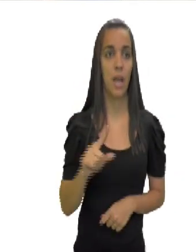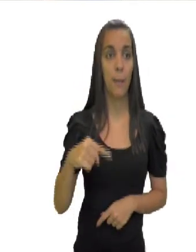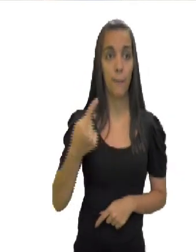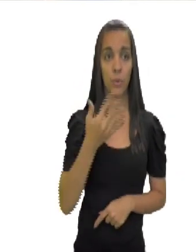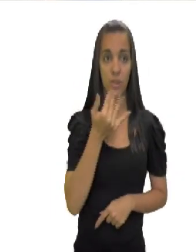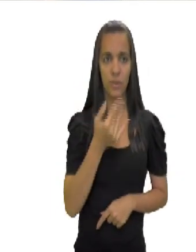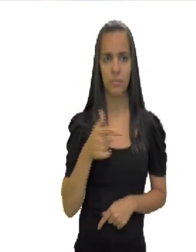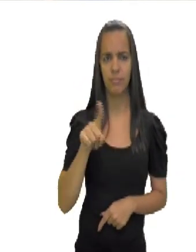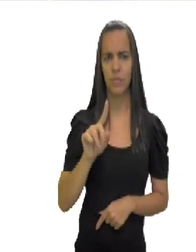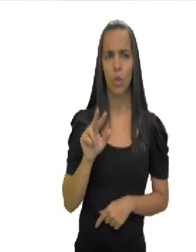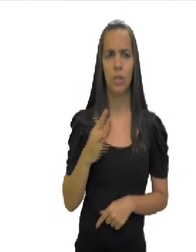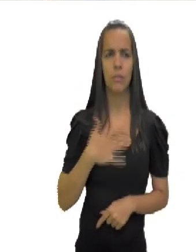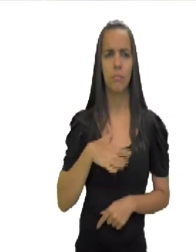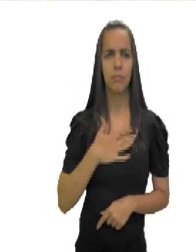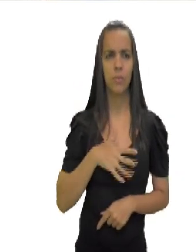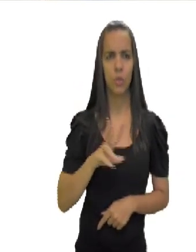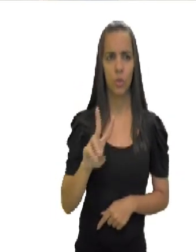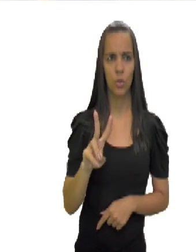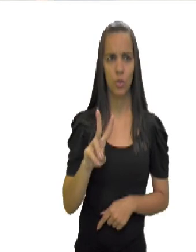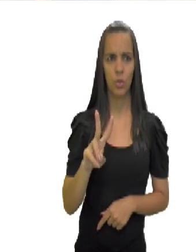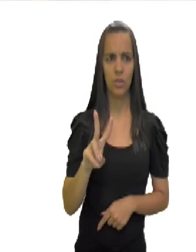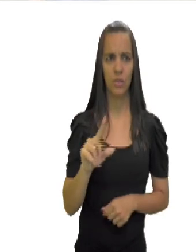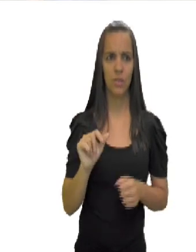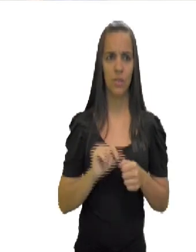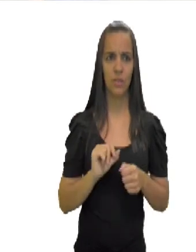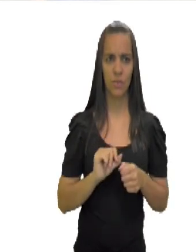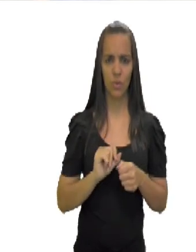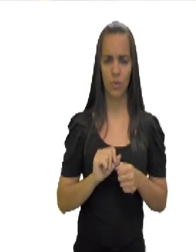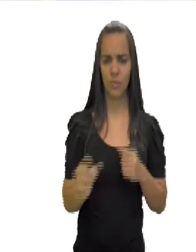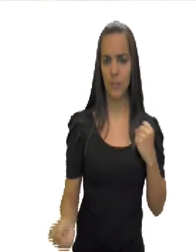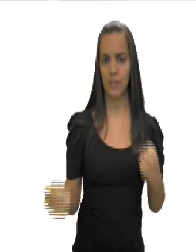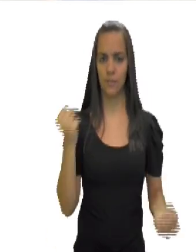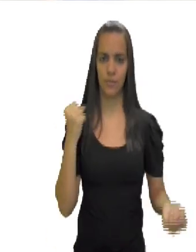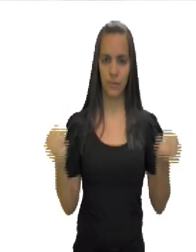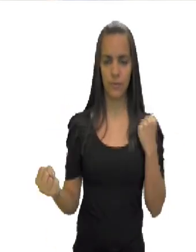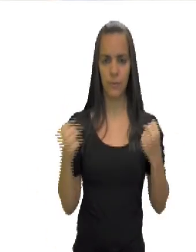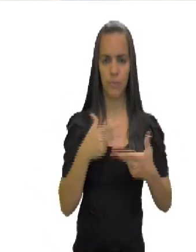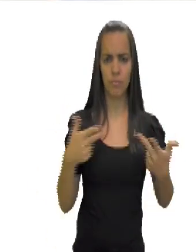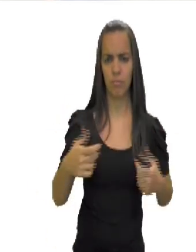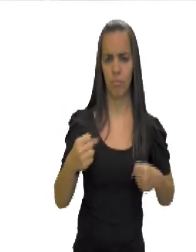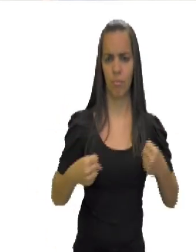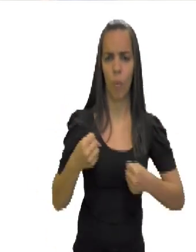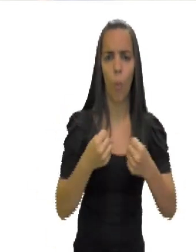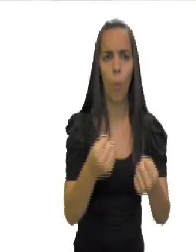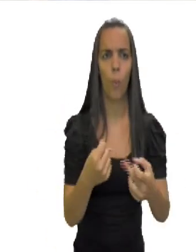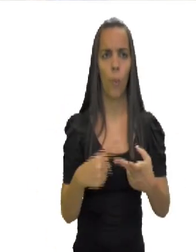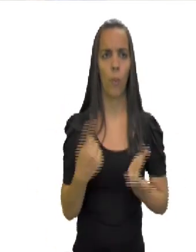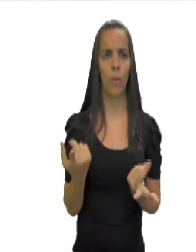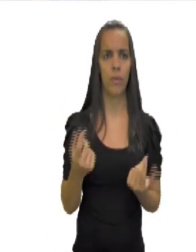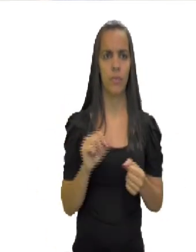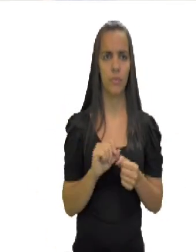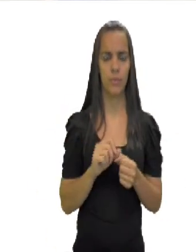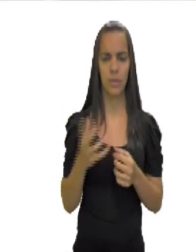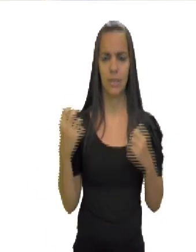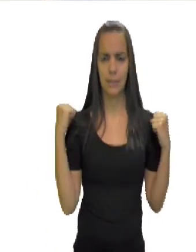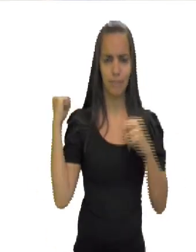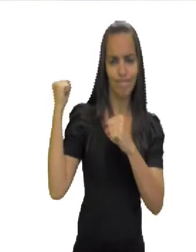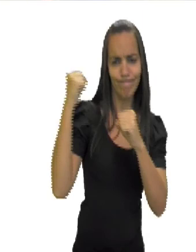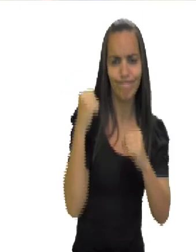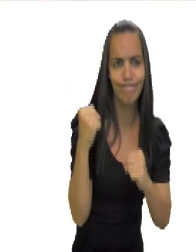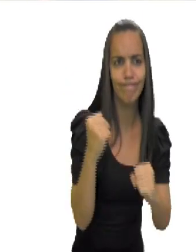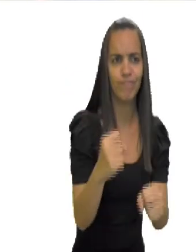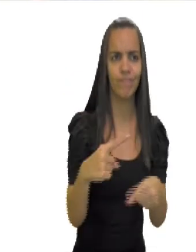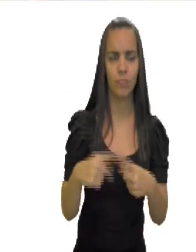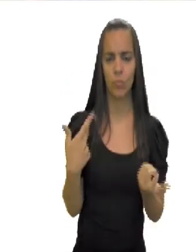no mínimo 2 horas para fazer grandes esforços físicos. Né? Carregar peso, jogar